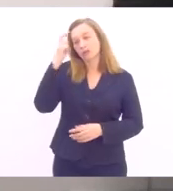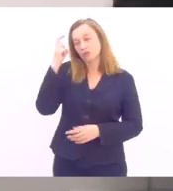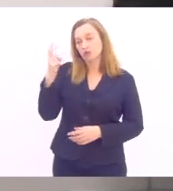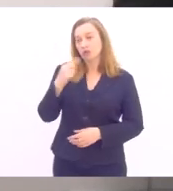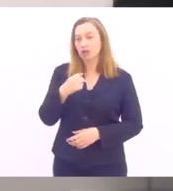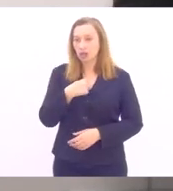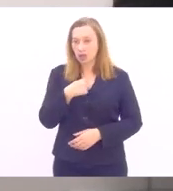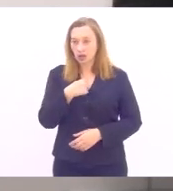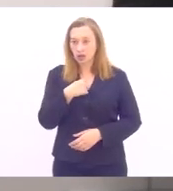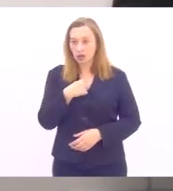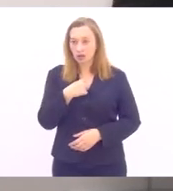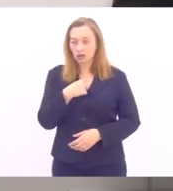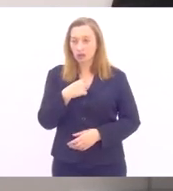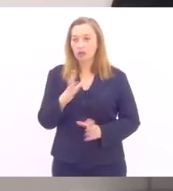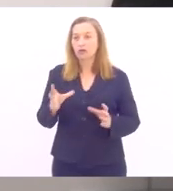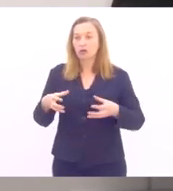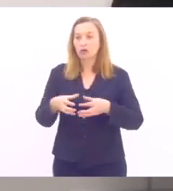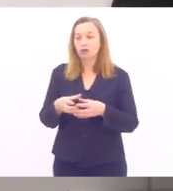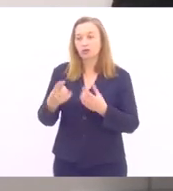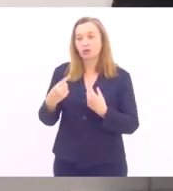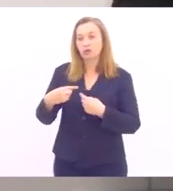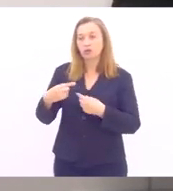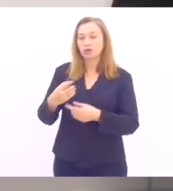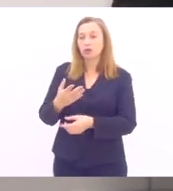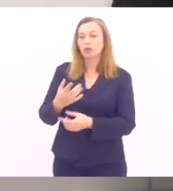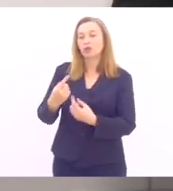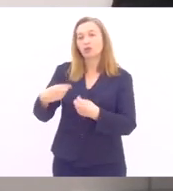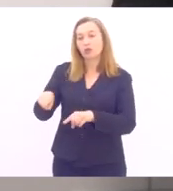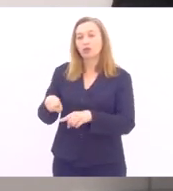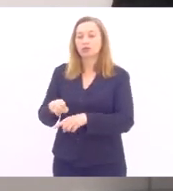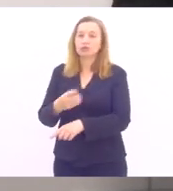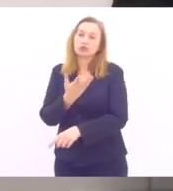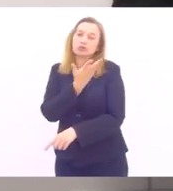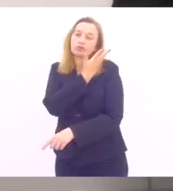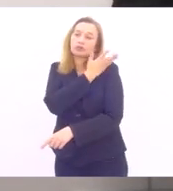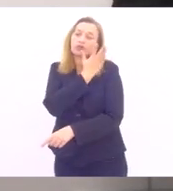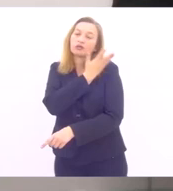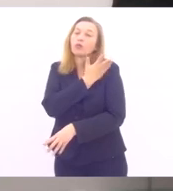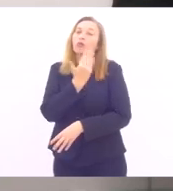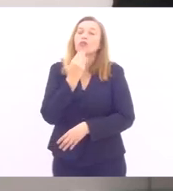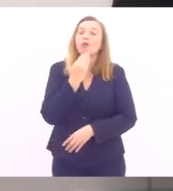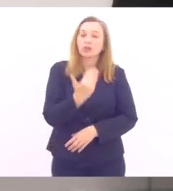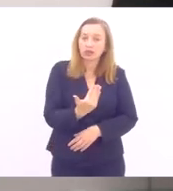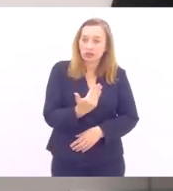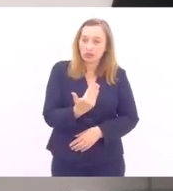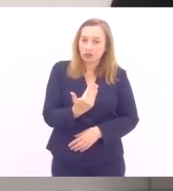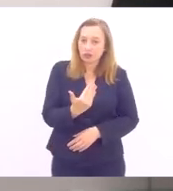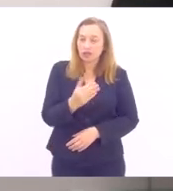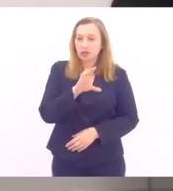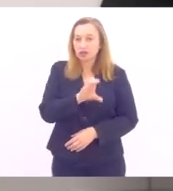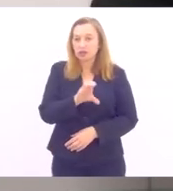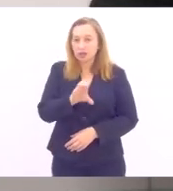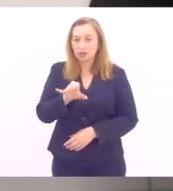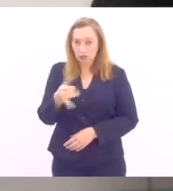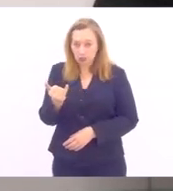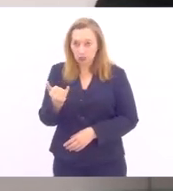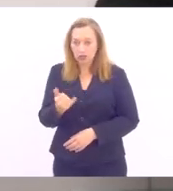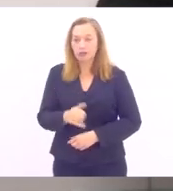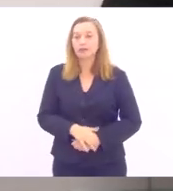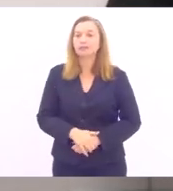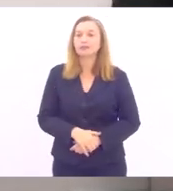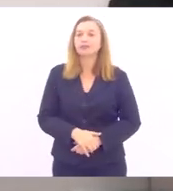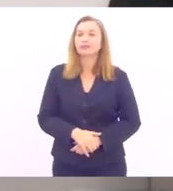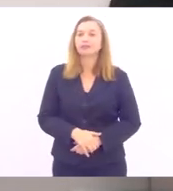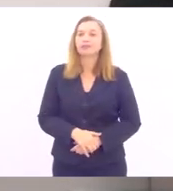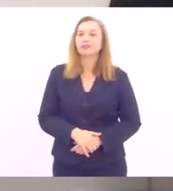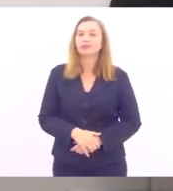Comissão contra as Discriminações, vamos sugerir à CCJ que,